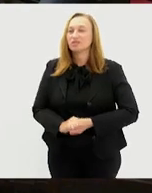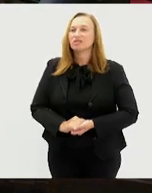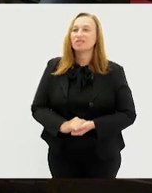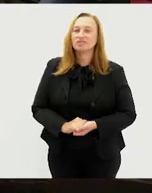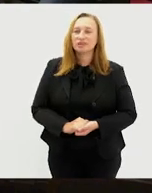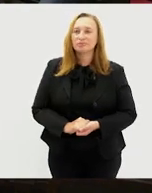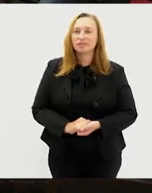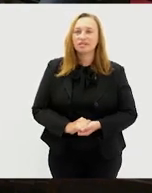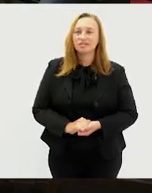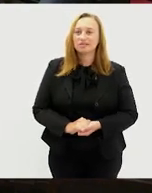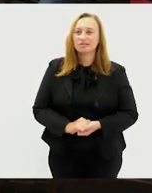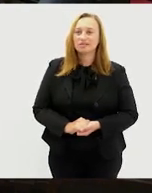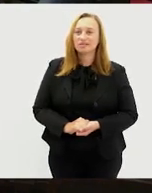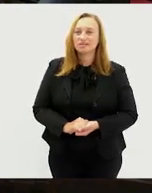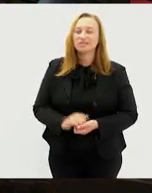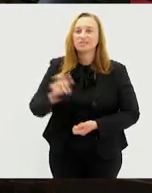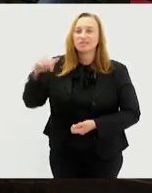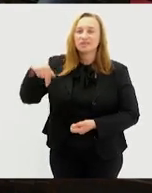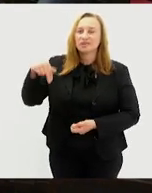Andrezinho